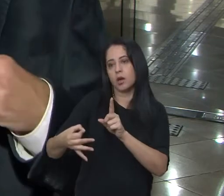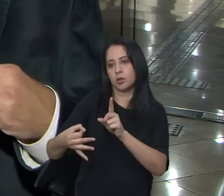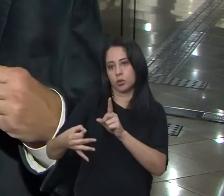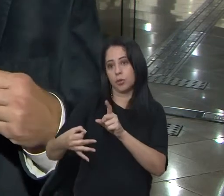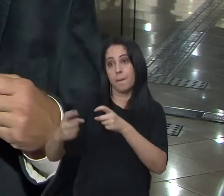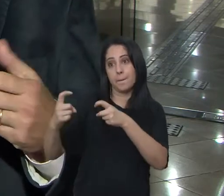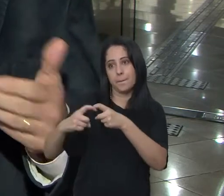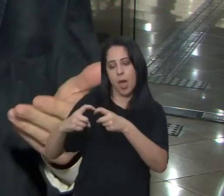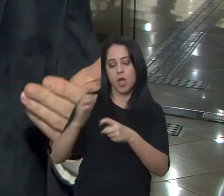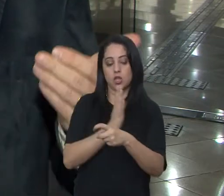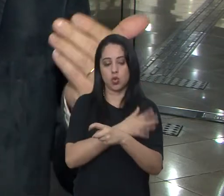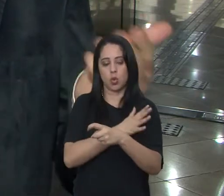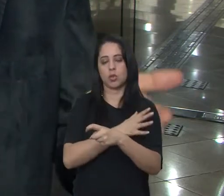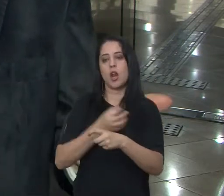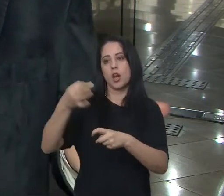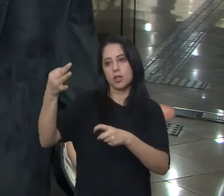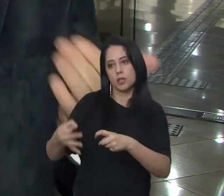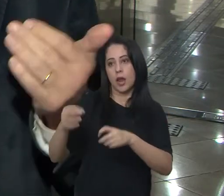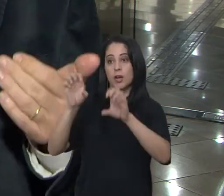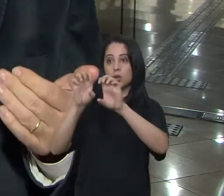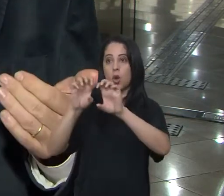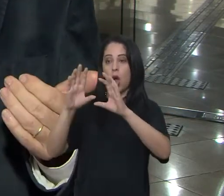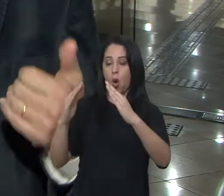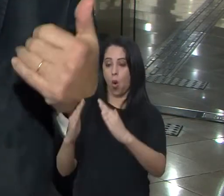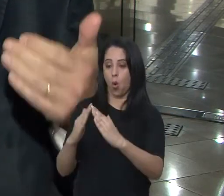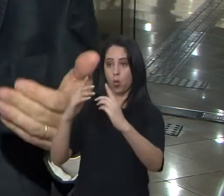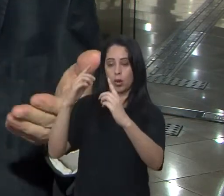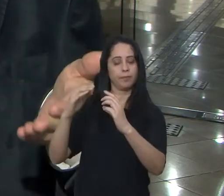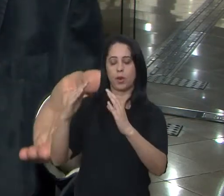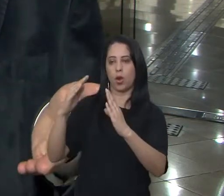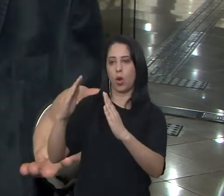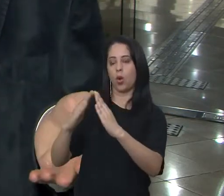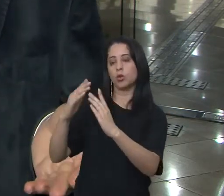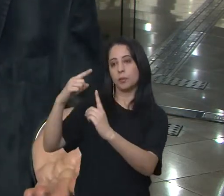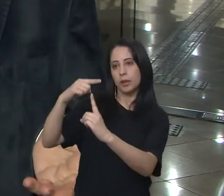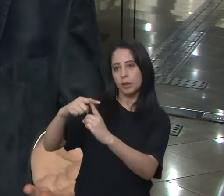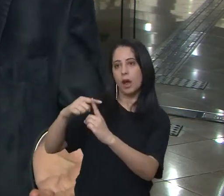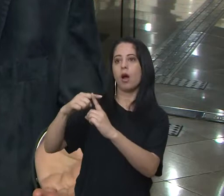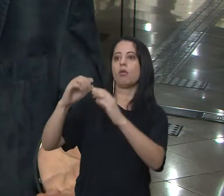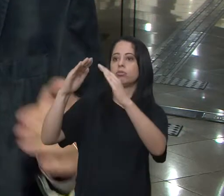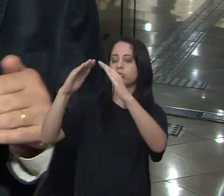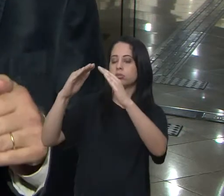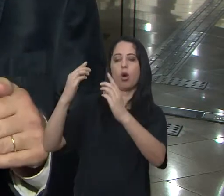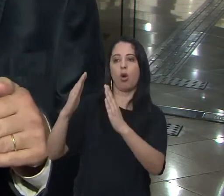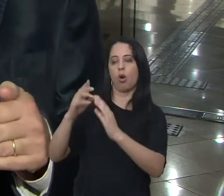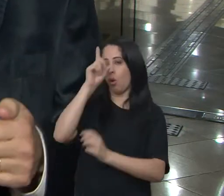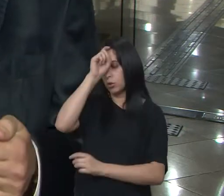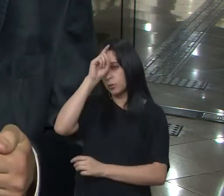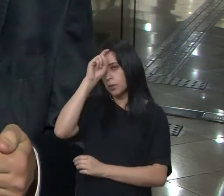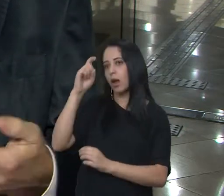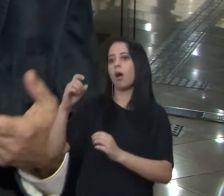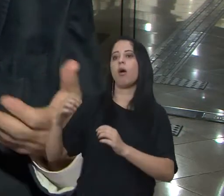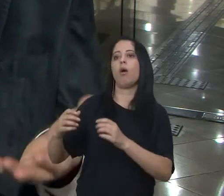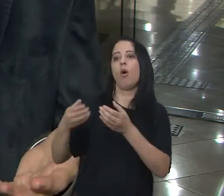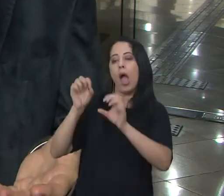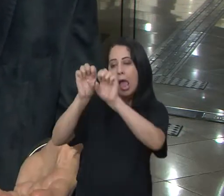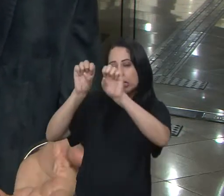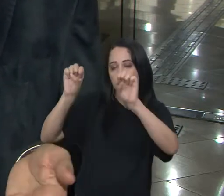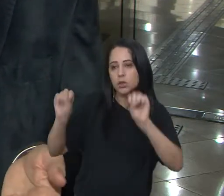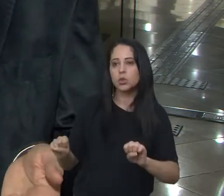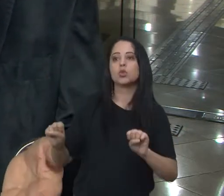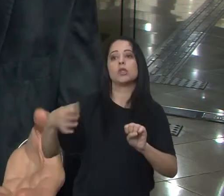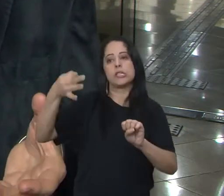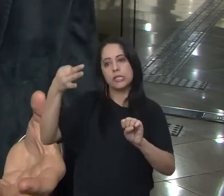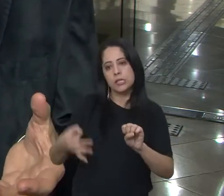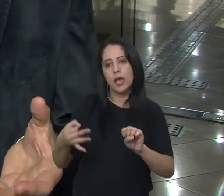área cardiológica e investir na infraestrutura dos hospitais cardiológicos da cidade. Hoje, aqui em São José dos Campos, é o Hospital Pio